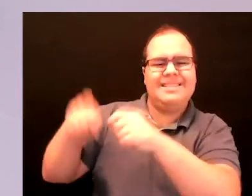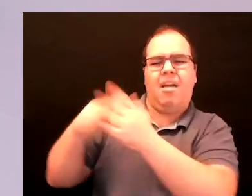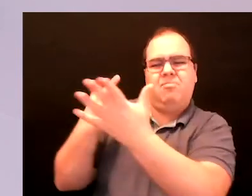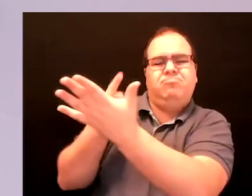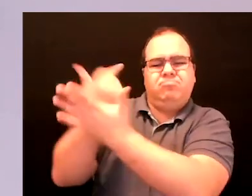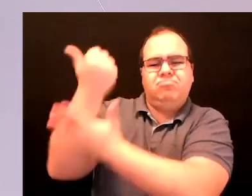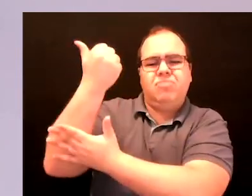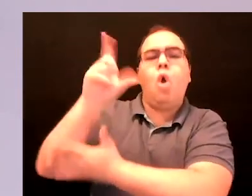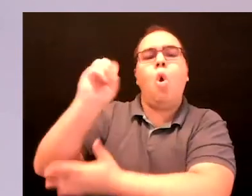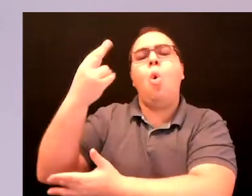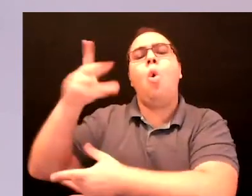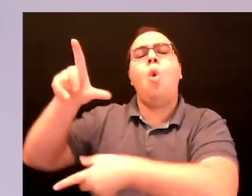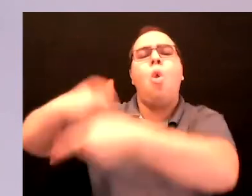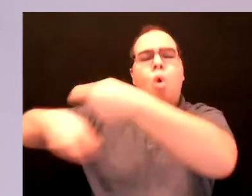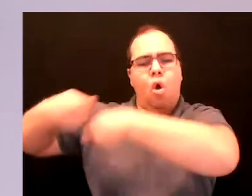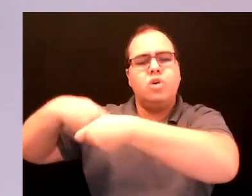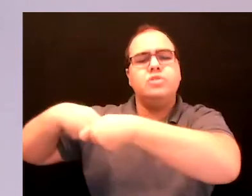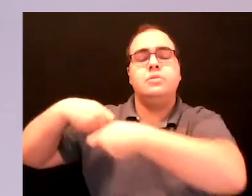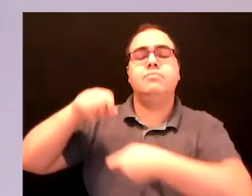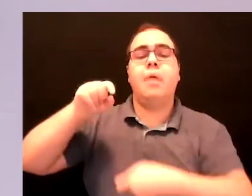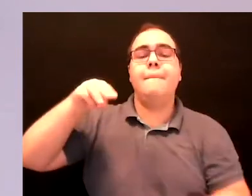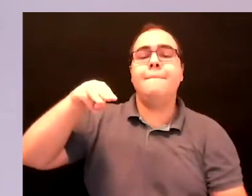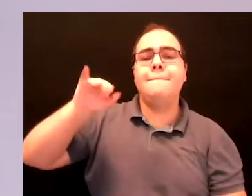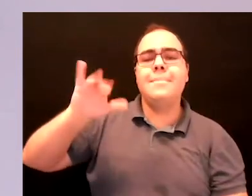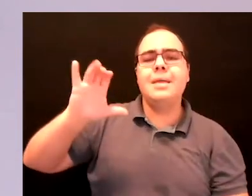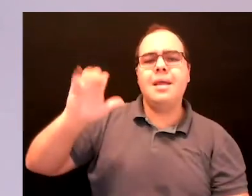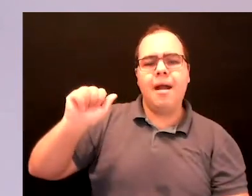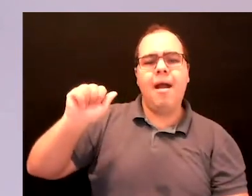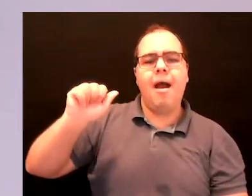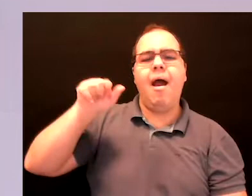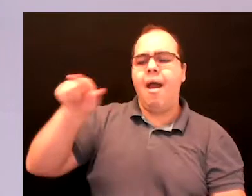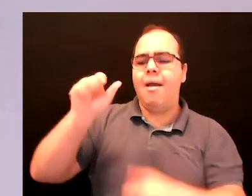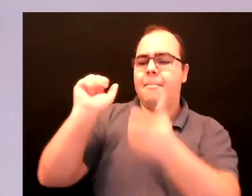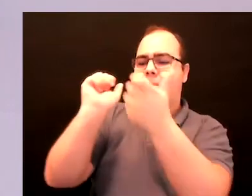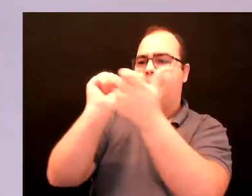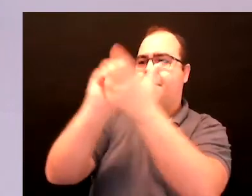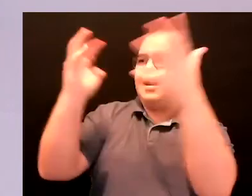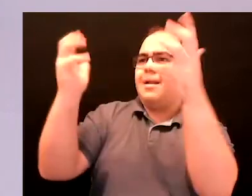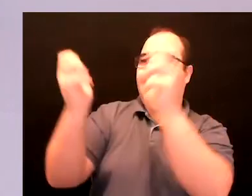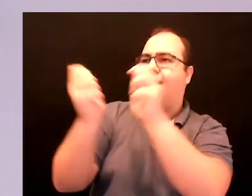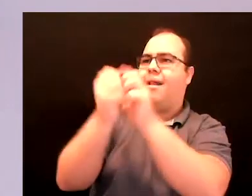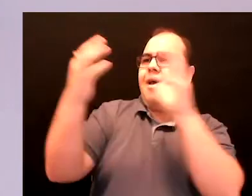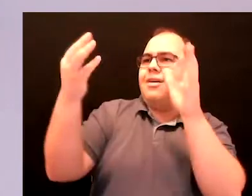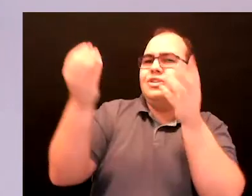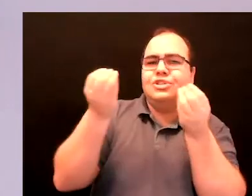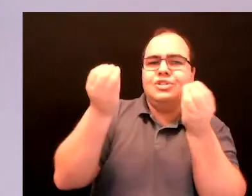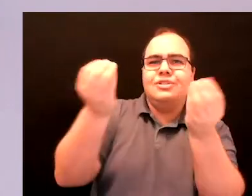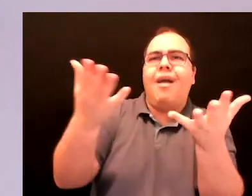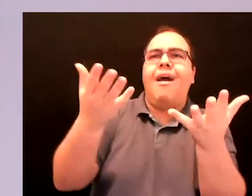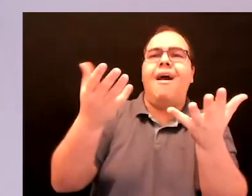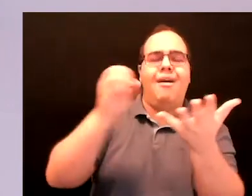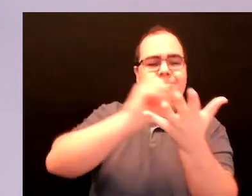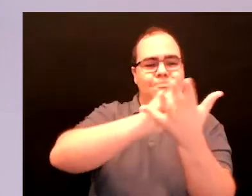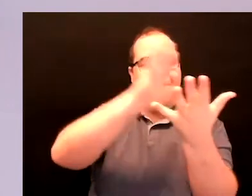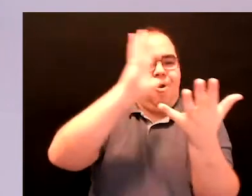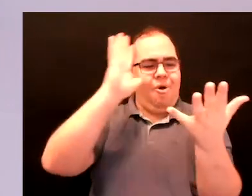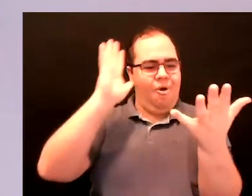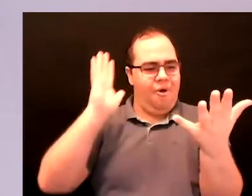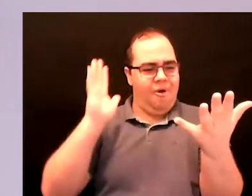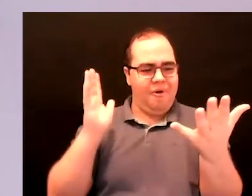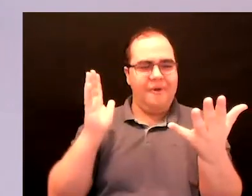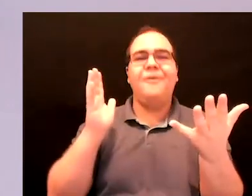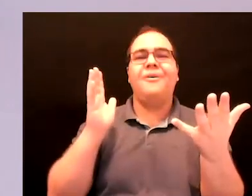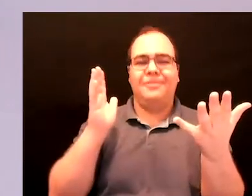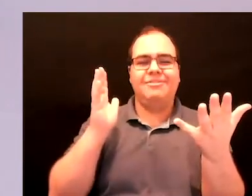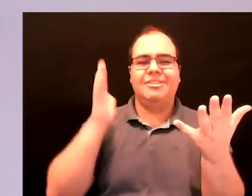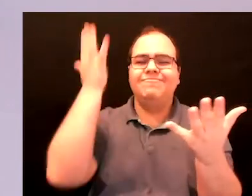você encontra. A mica é um mineral muito brilhante, então é ela que vai dar o brilho, né, como da purpurina, ela que